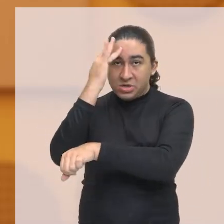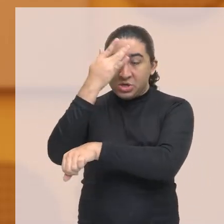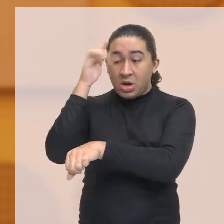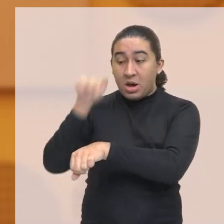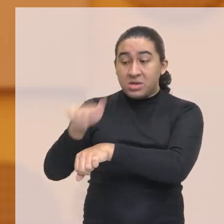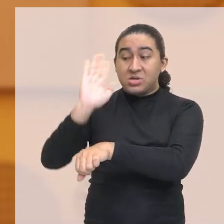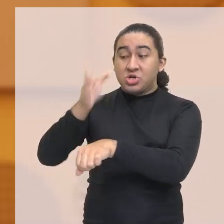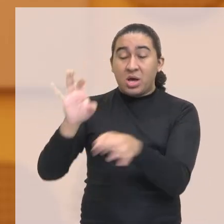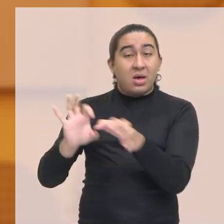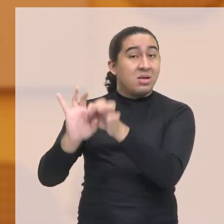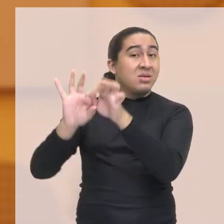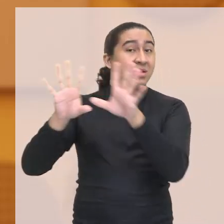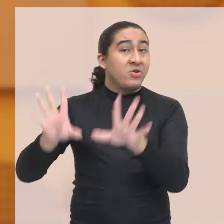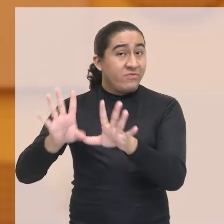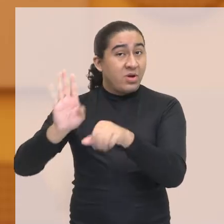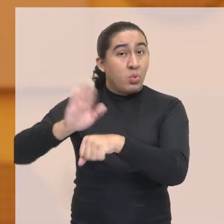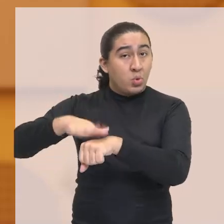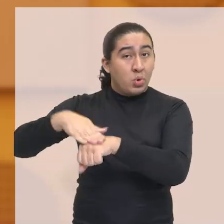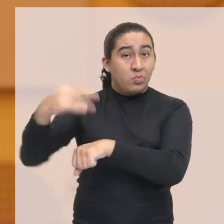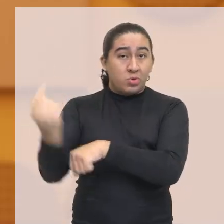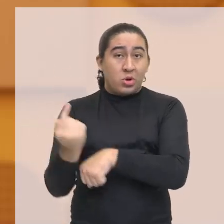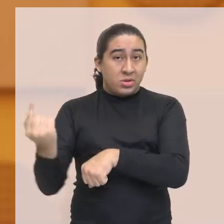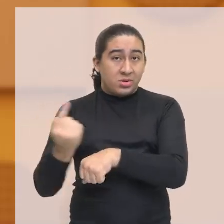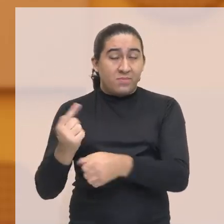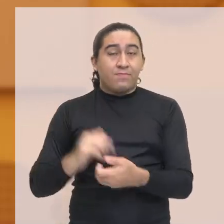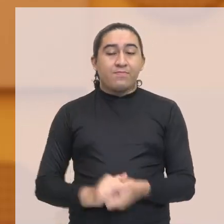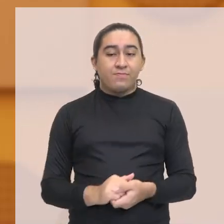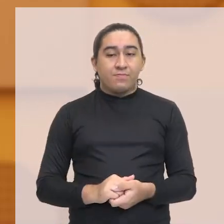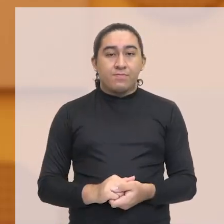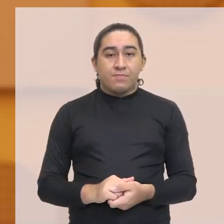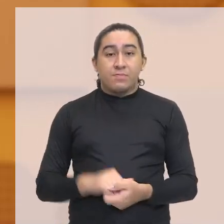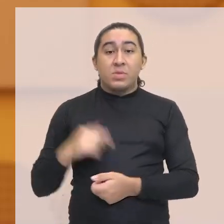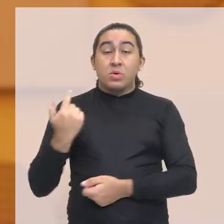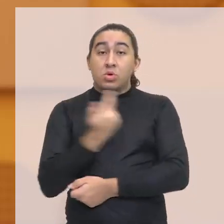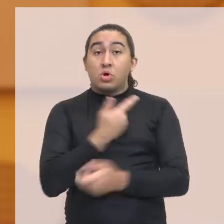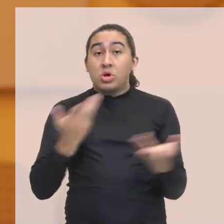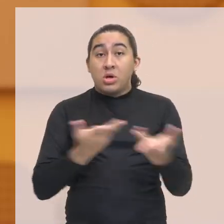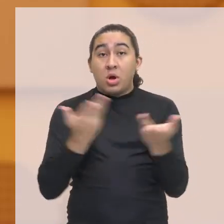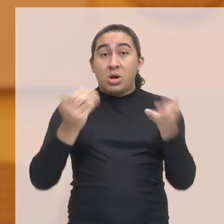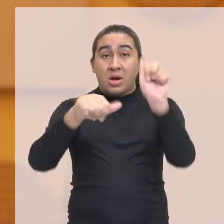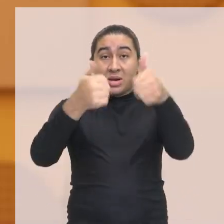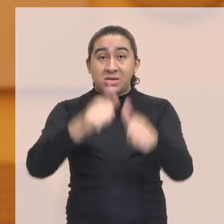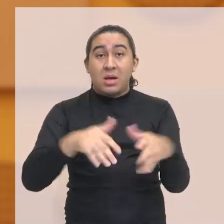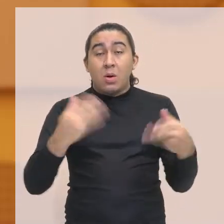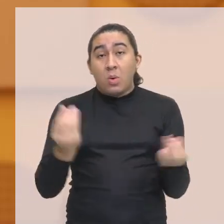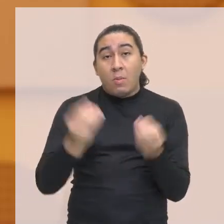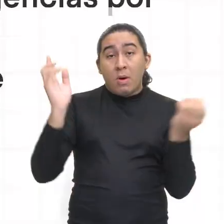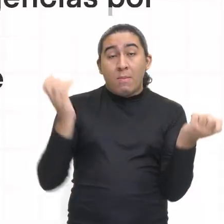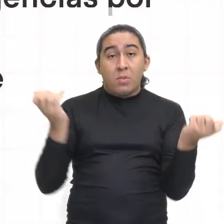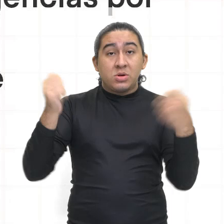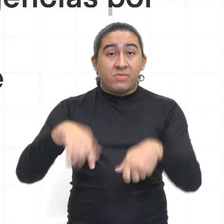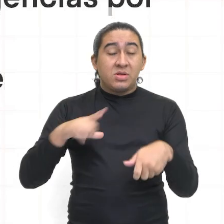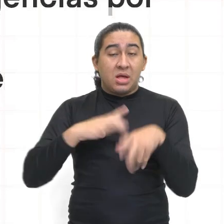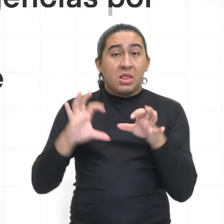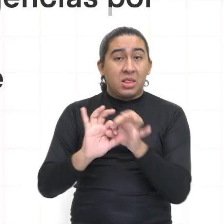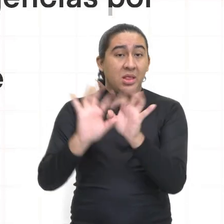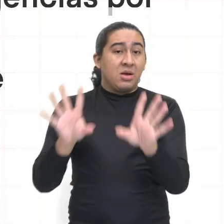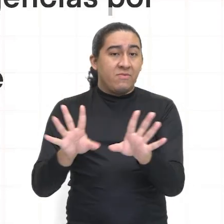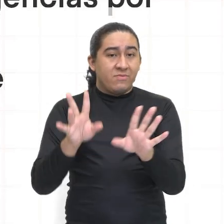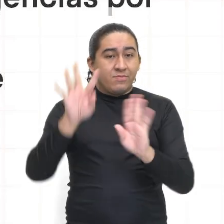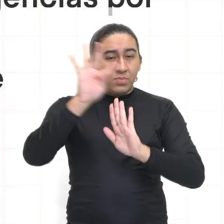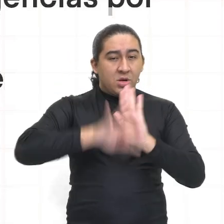ali um estado autônomo. E nesse momento nós vamos verificar o rumo à independência. Vamos ao nosso texto que diz o